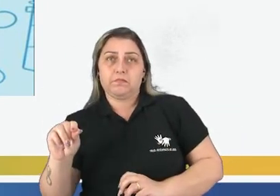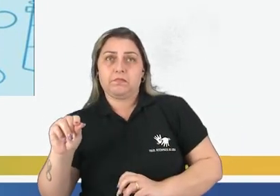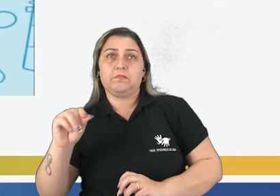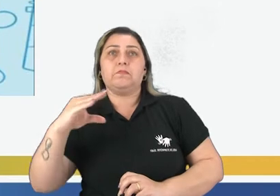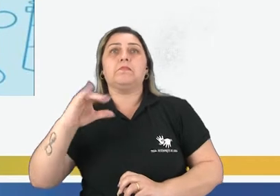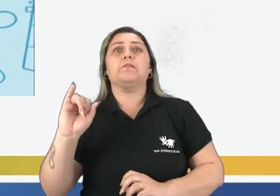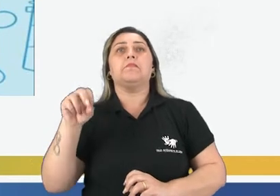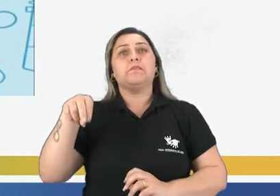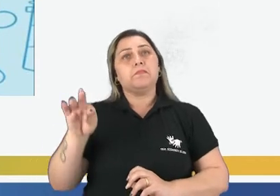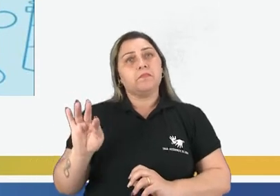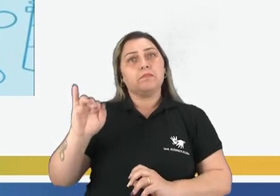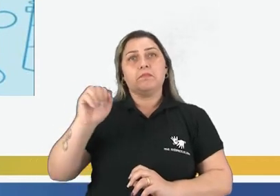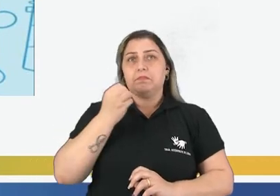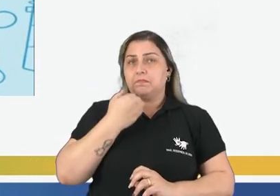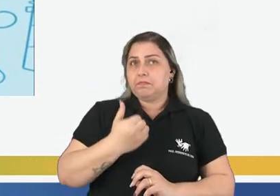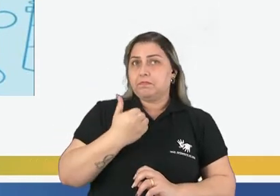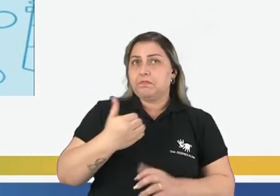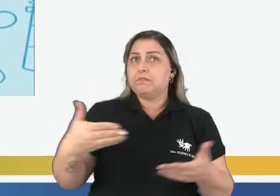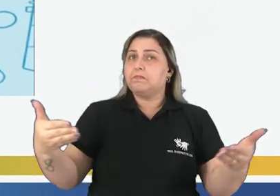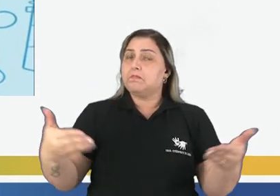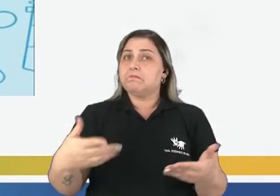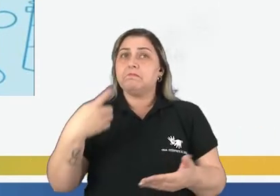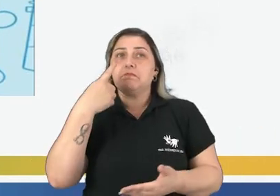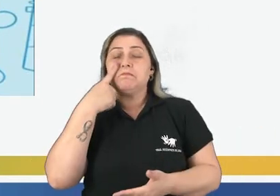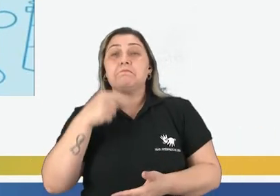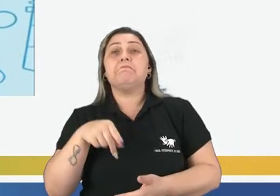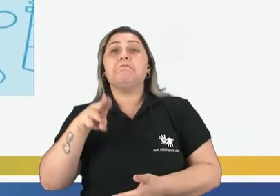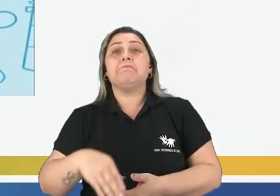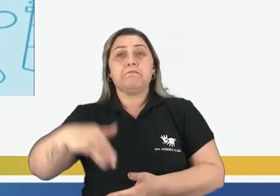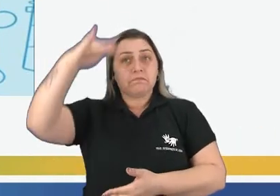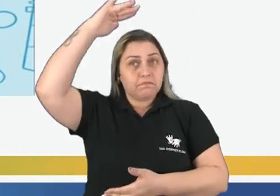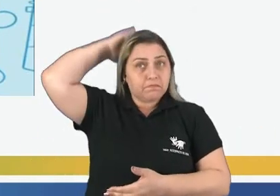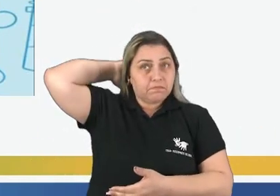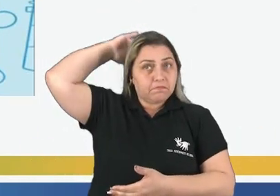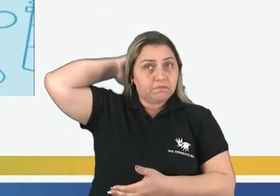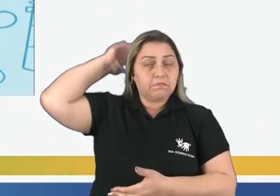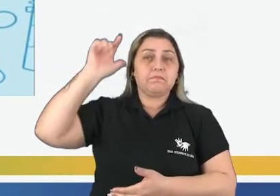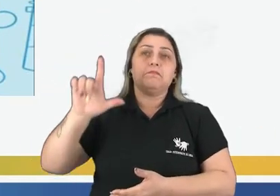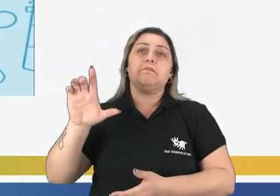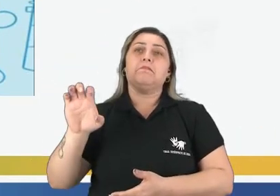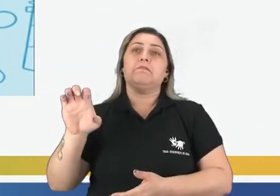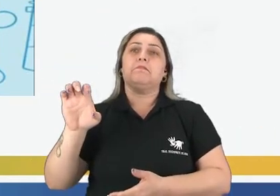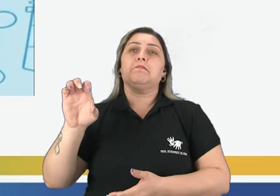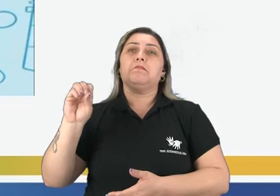Cíntia. Muito bem. Agora observe quem está atrás de Leonardo?